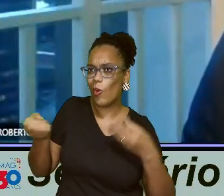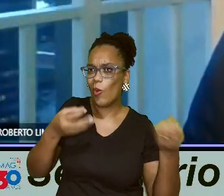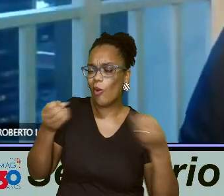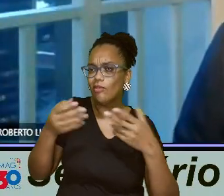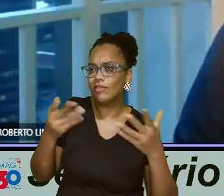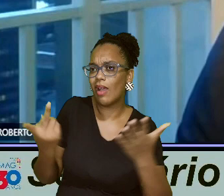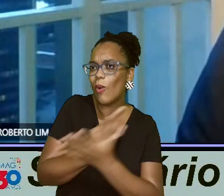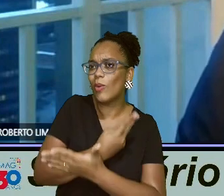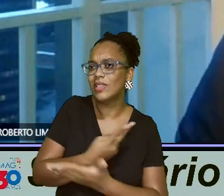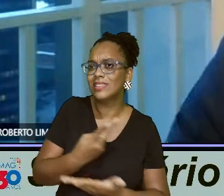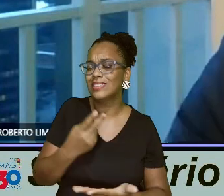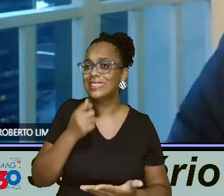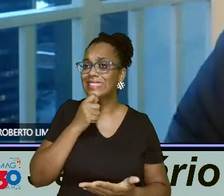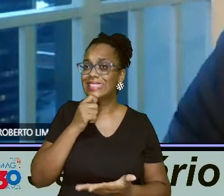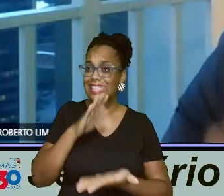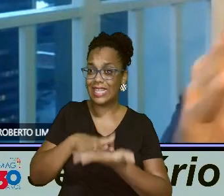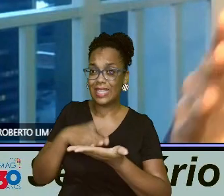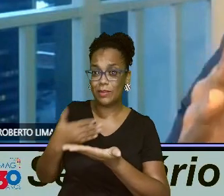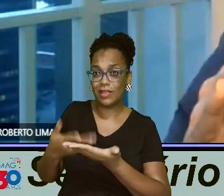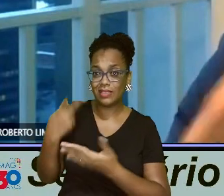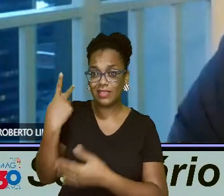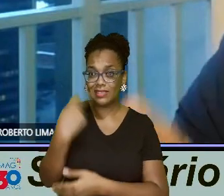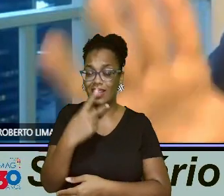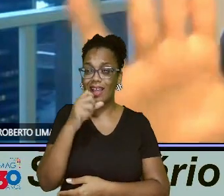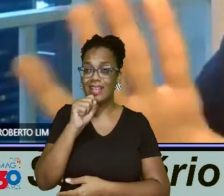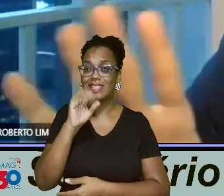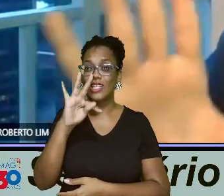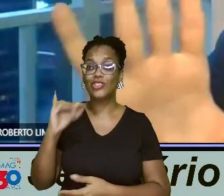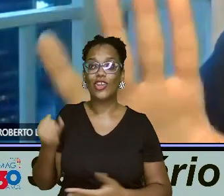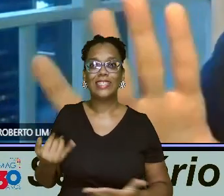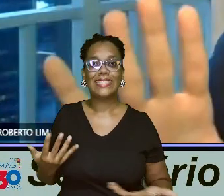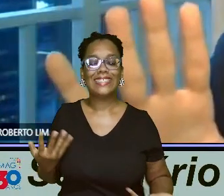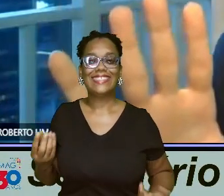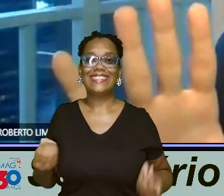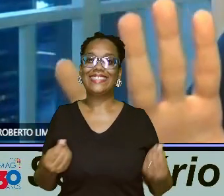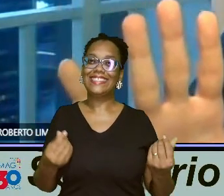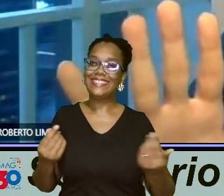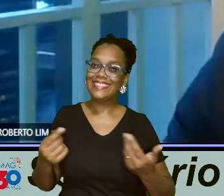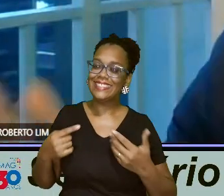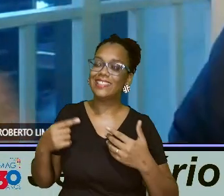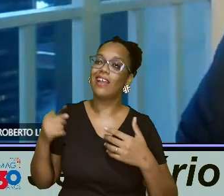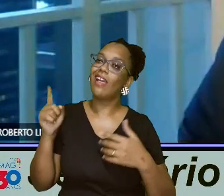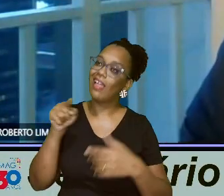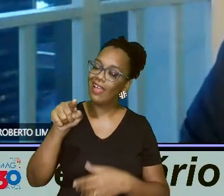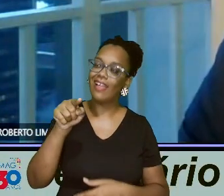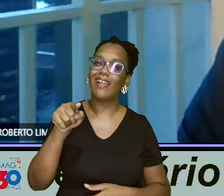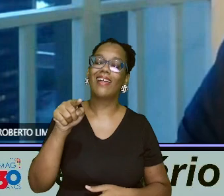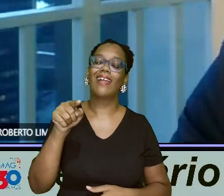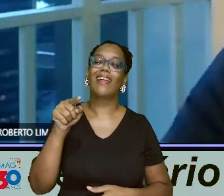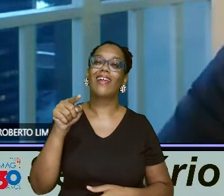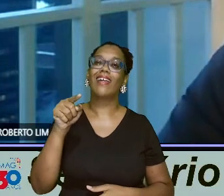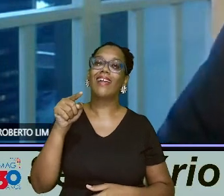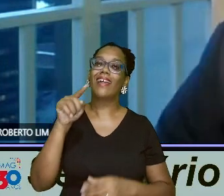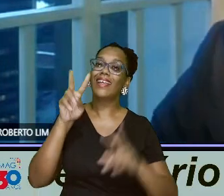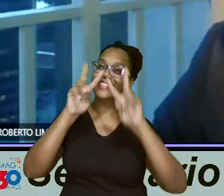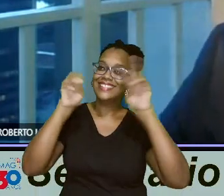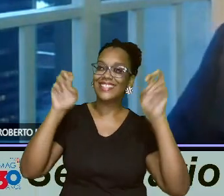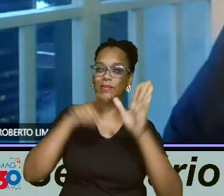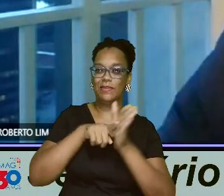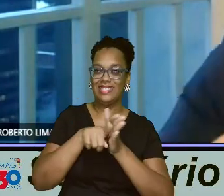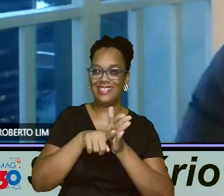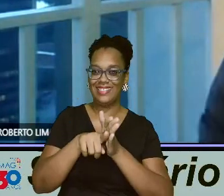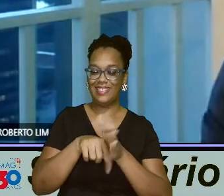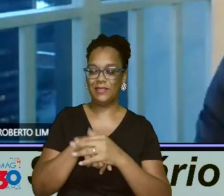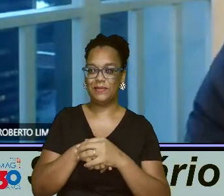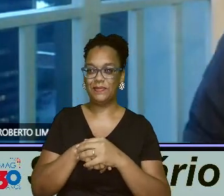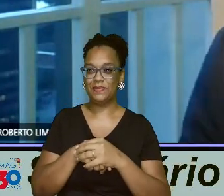baseados na interpretação do STJ. Então, essa é o tópico da nossa pesquisa. E agora, já